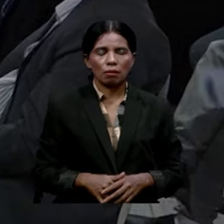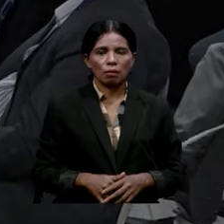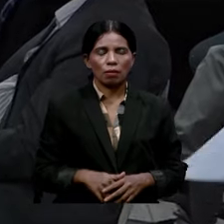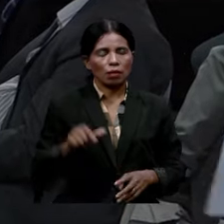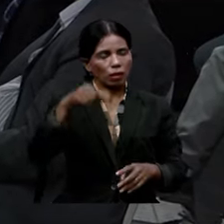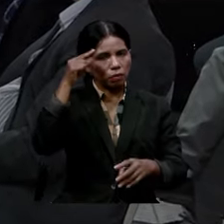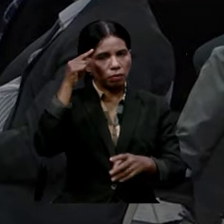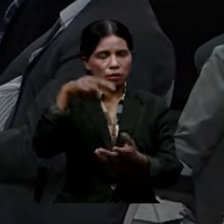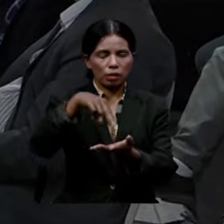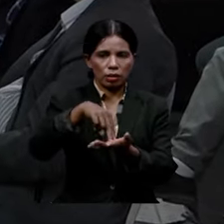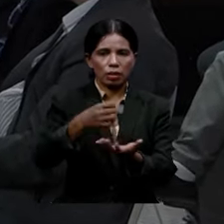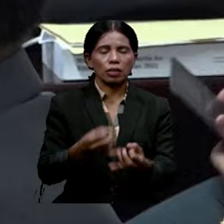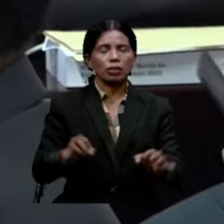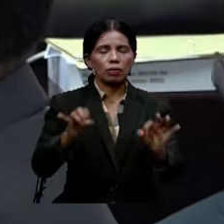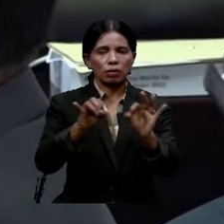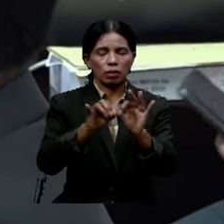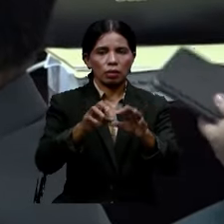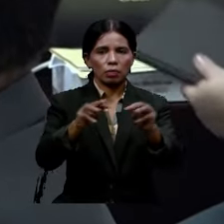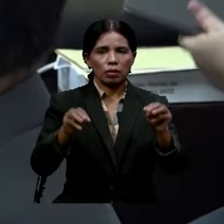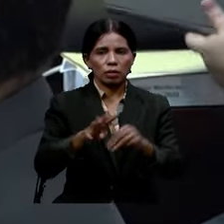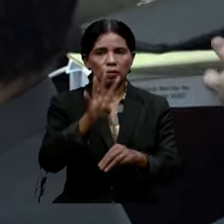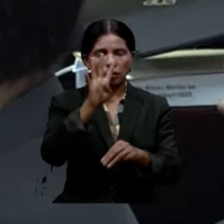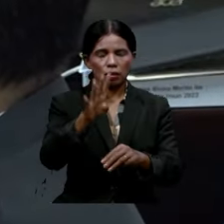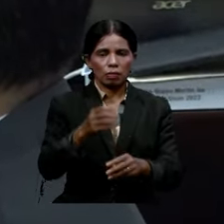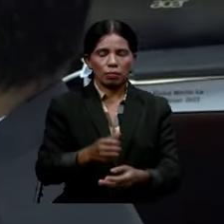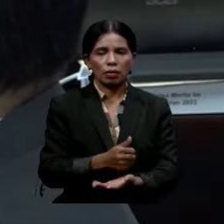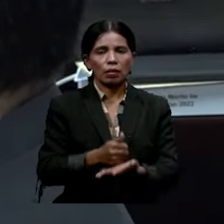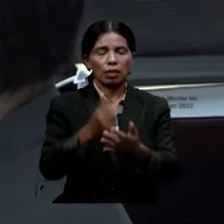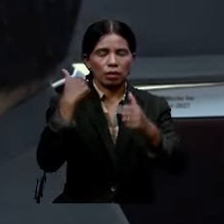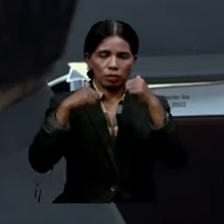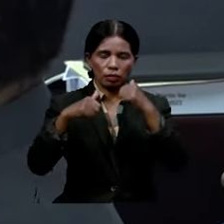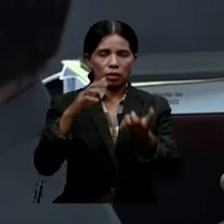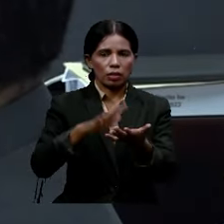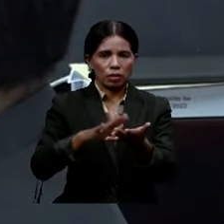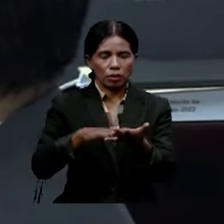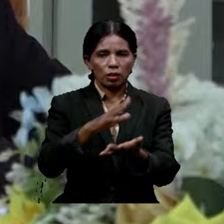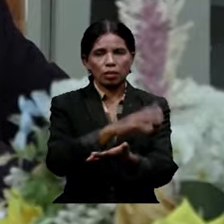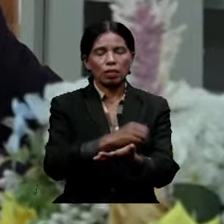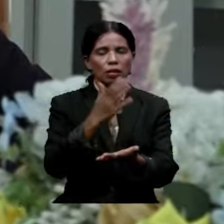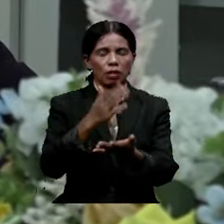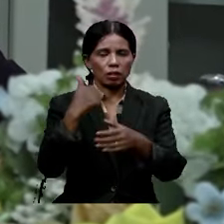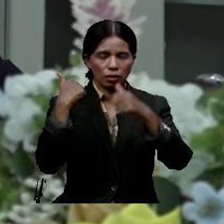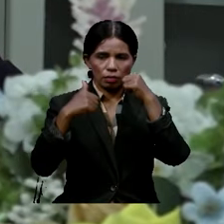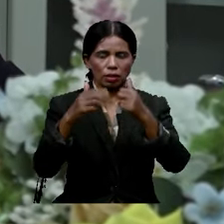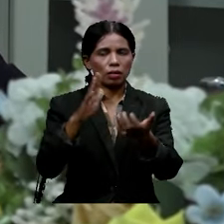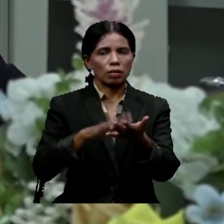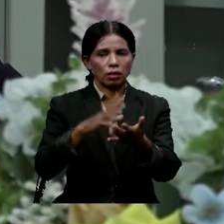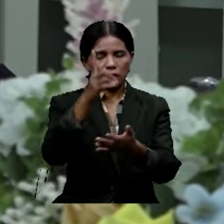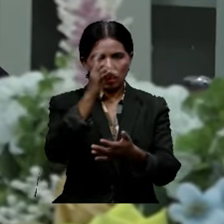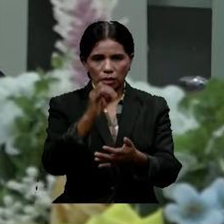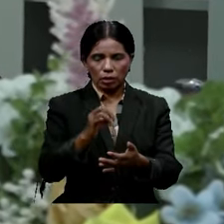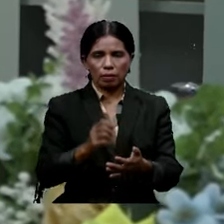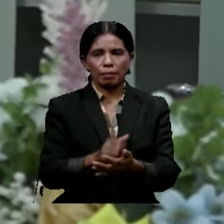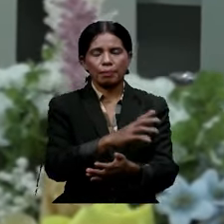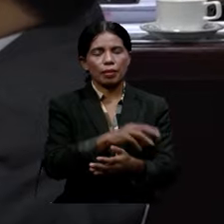Governo se estabelece Instituto Politécnico e município Hat, onde ele expande atividade escolar, ato evita atividade escolar concentrada em Tia Capital.